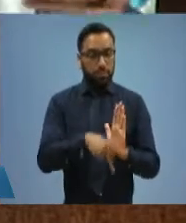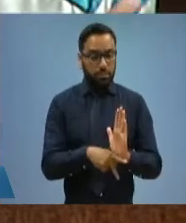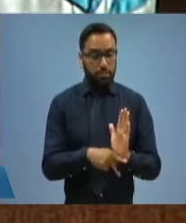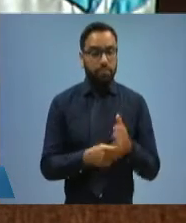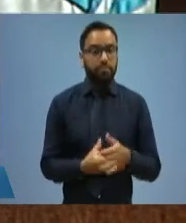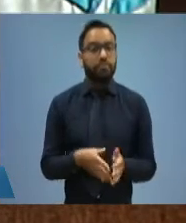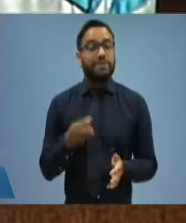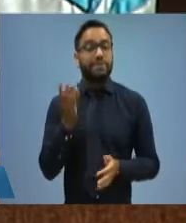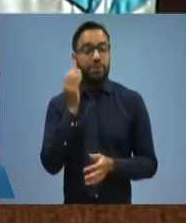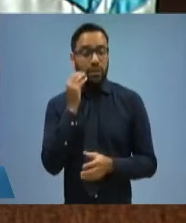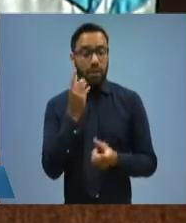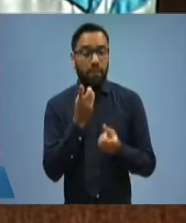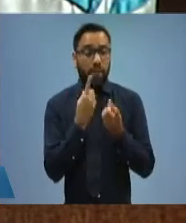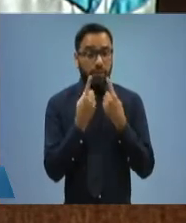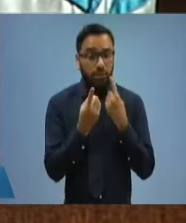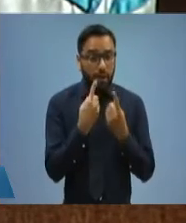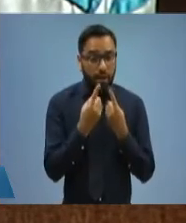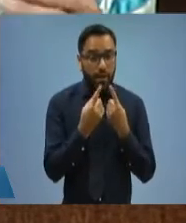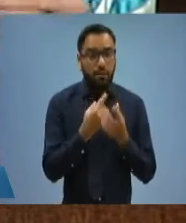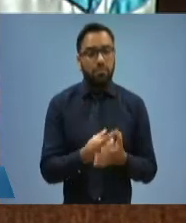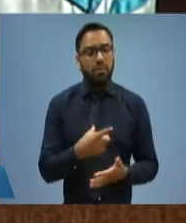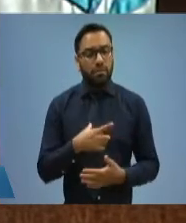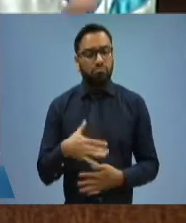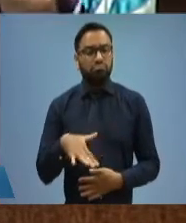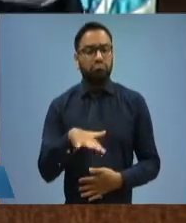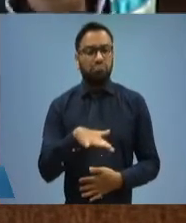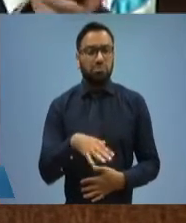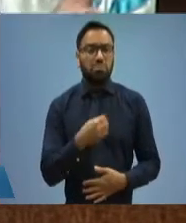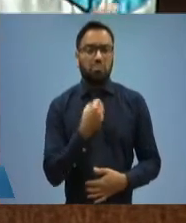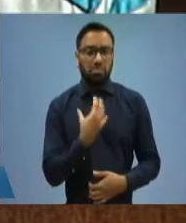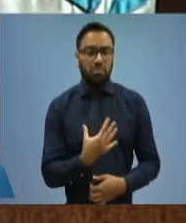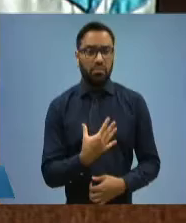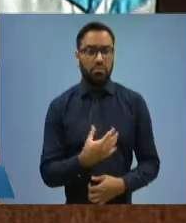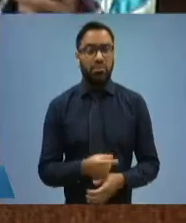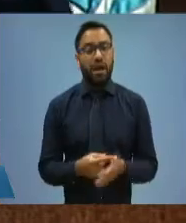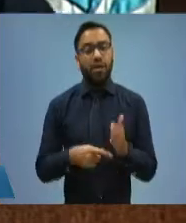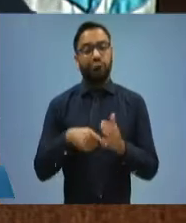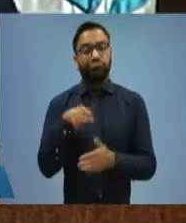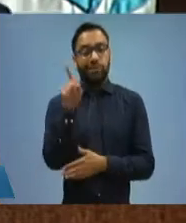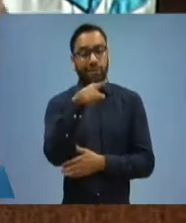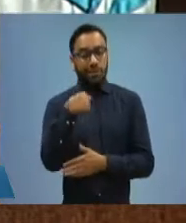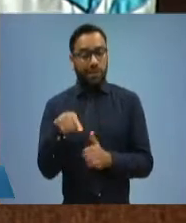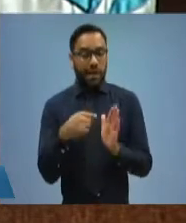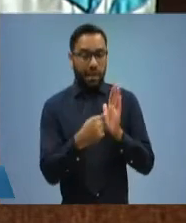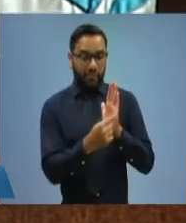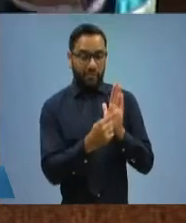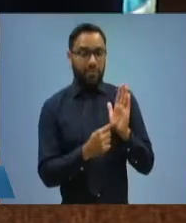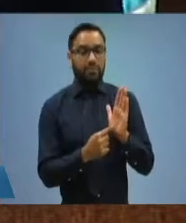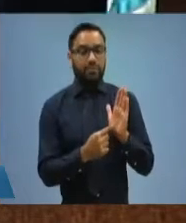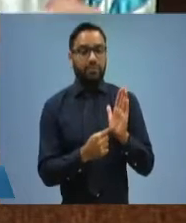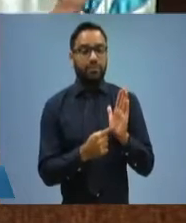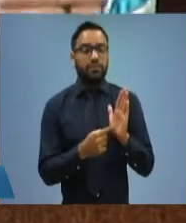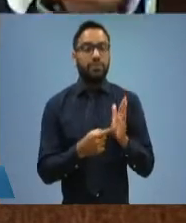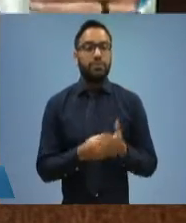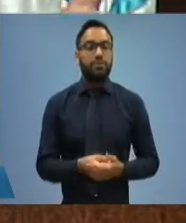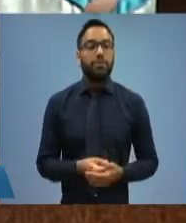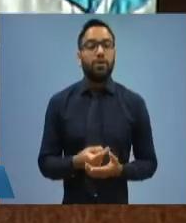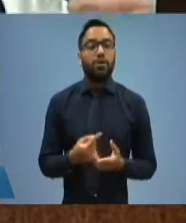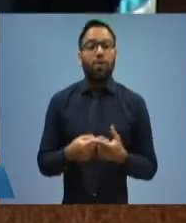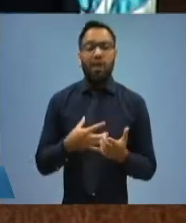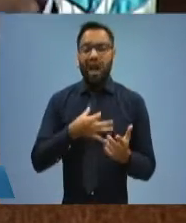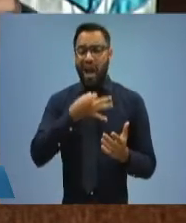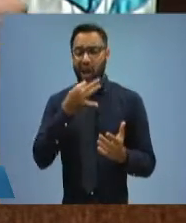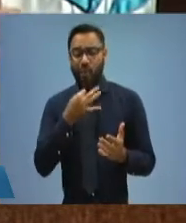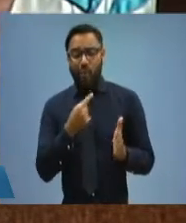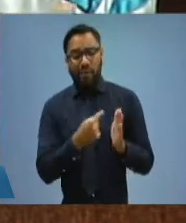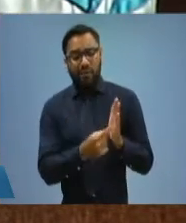e eu acho que tem um ambiente, sim, favorável para a gente derrubar esse veto. Gostaria que todos tivessem a oportunidade de poder ler, porque o argumento do veto,